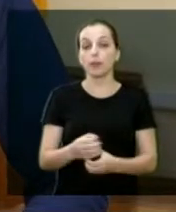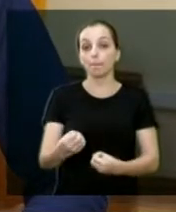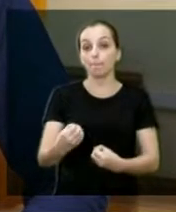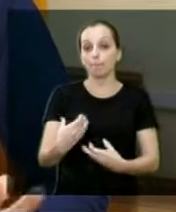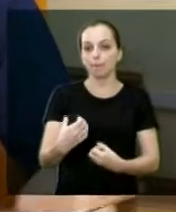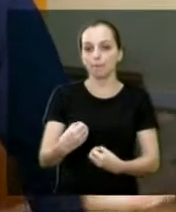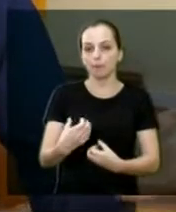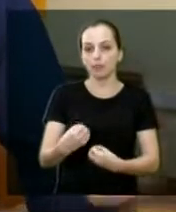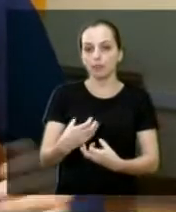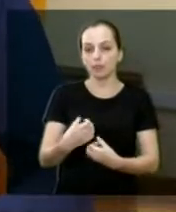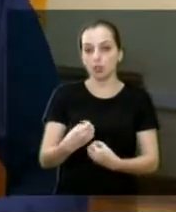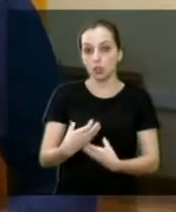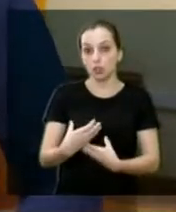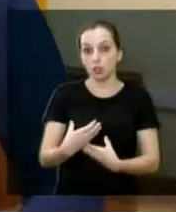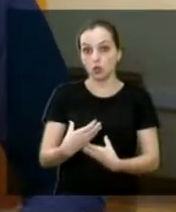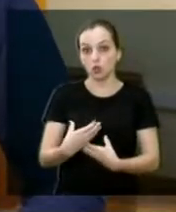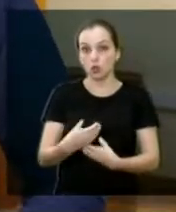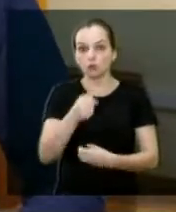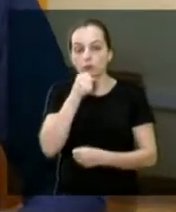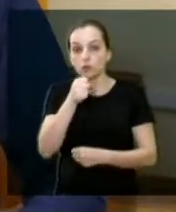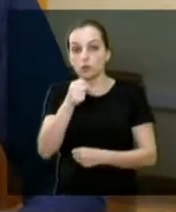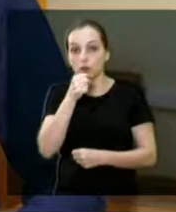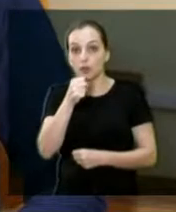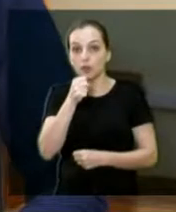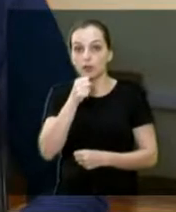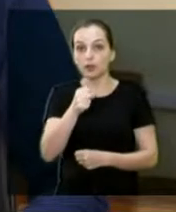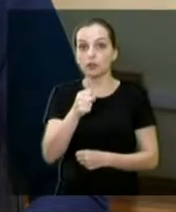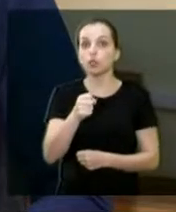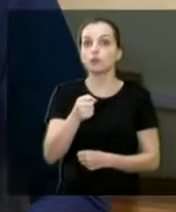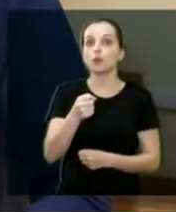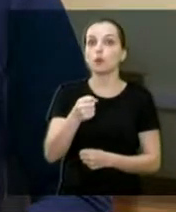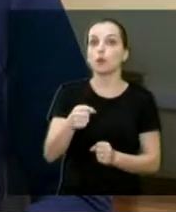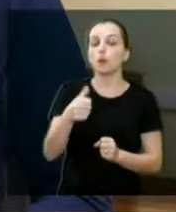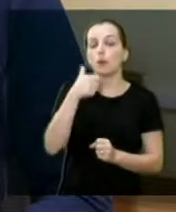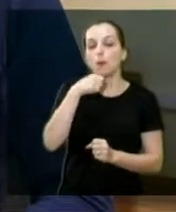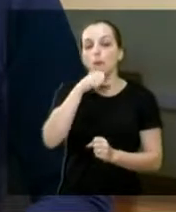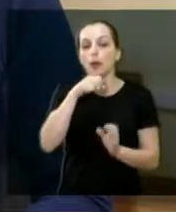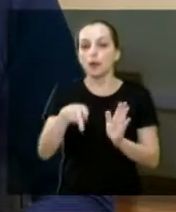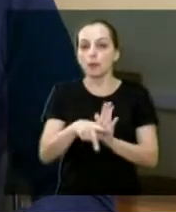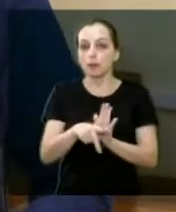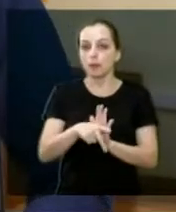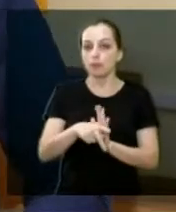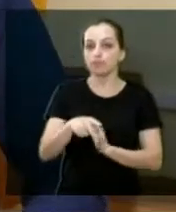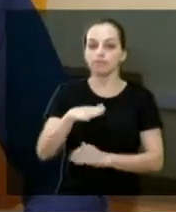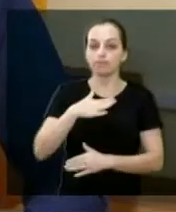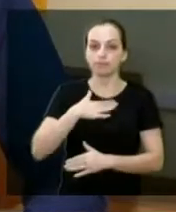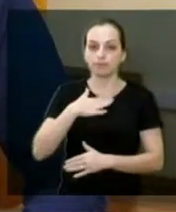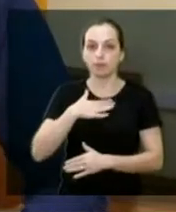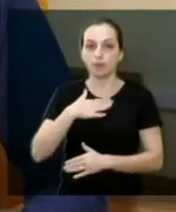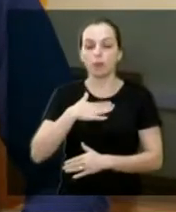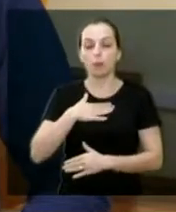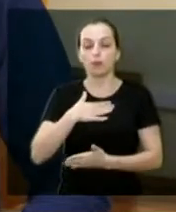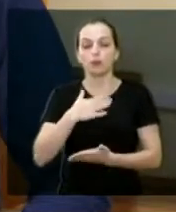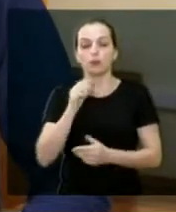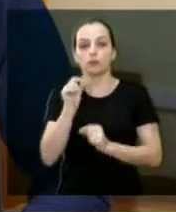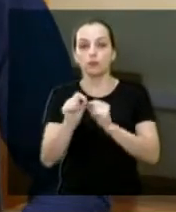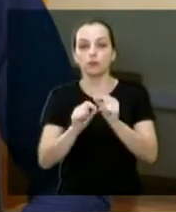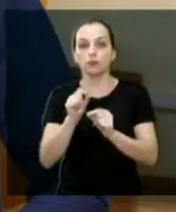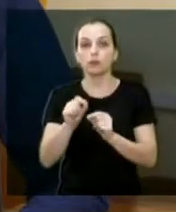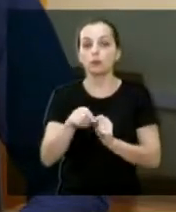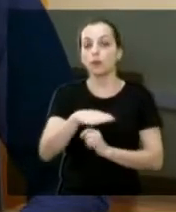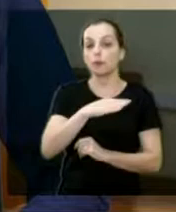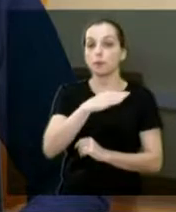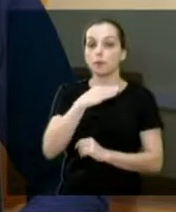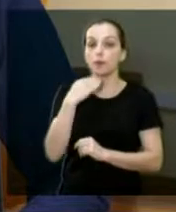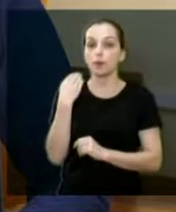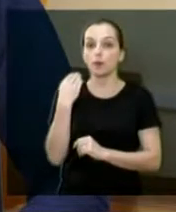peço a ele que me perdoe se eu não saí tão bem, foi meu pai, que foi correspondente de 14 anos, como já disse, faleceu